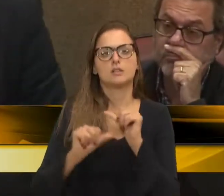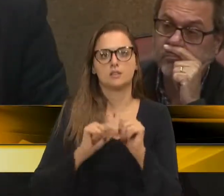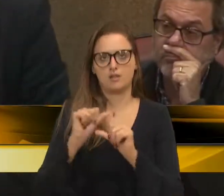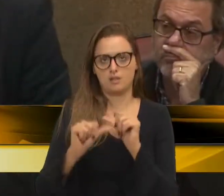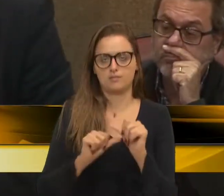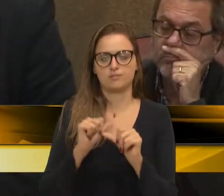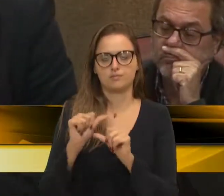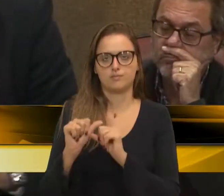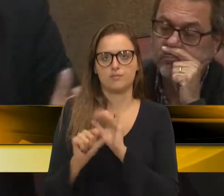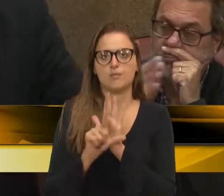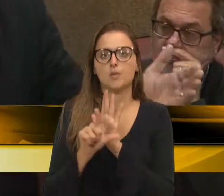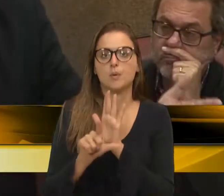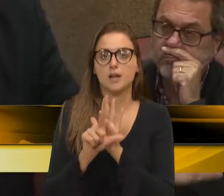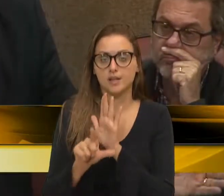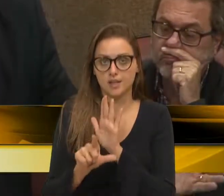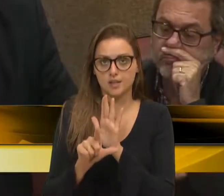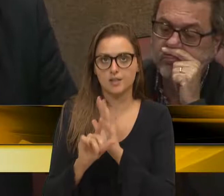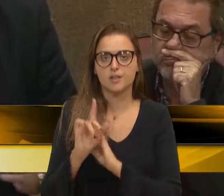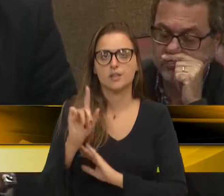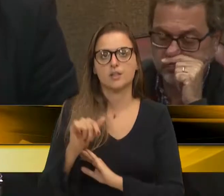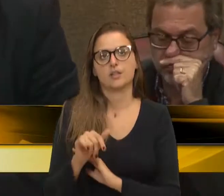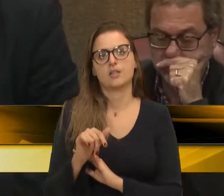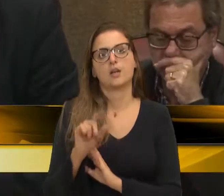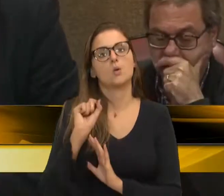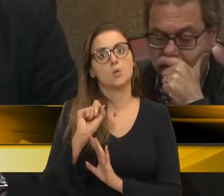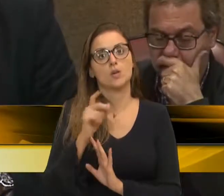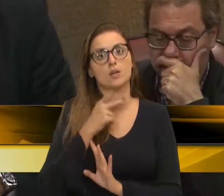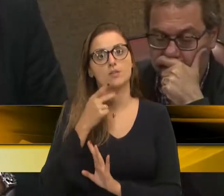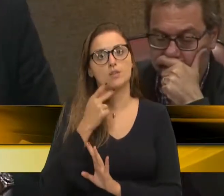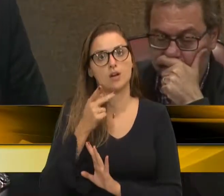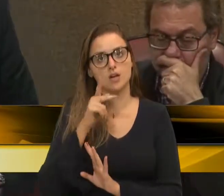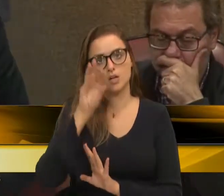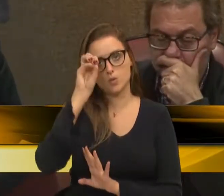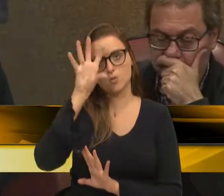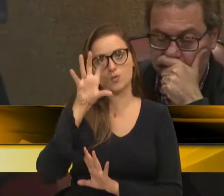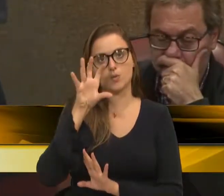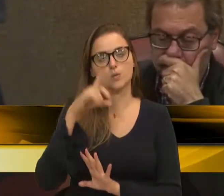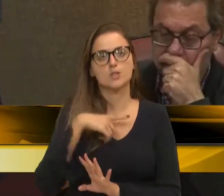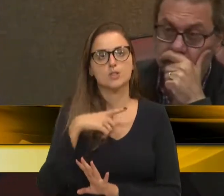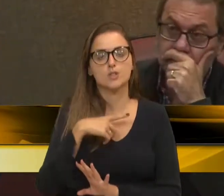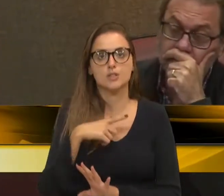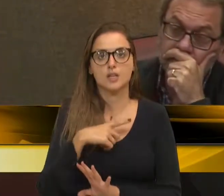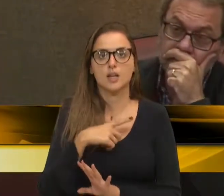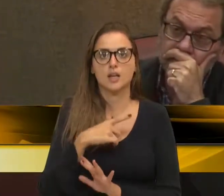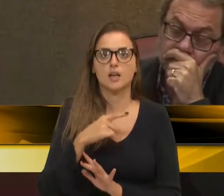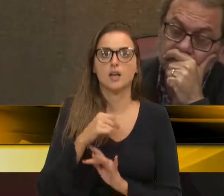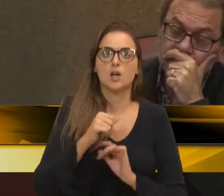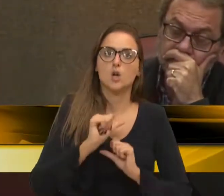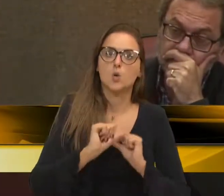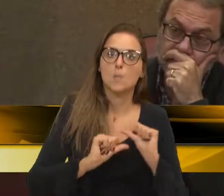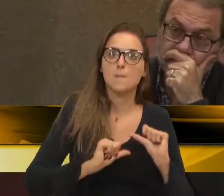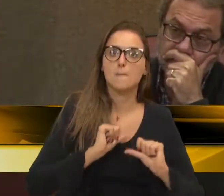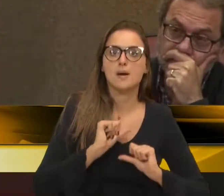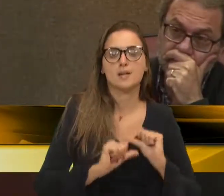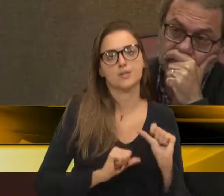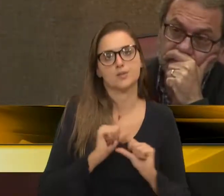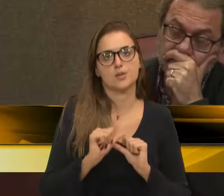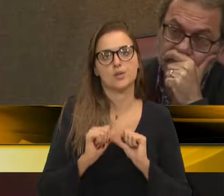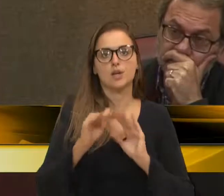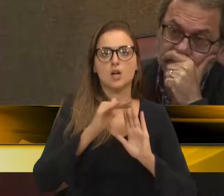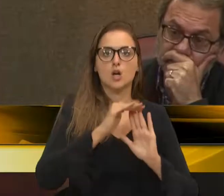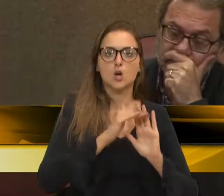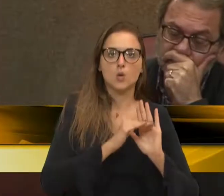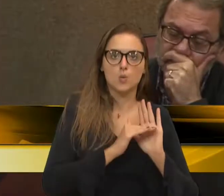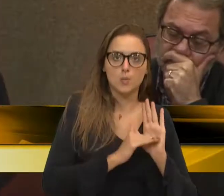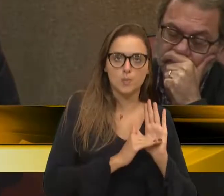de Posturas, mas está correto o vereador Fiuza em fazer esses alertas. Nós sabemos que o plano diretor, ele